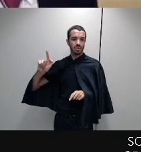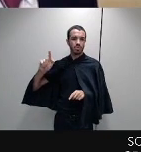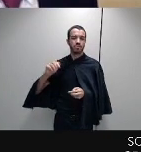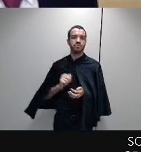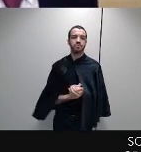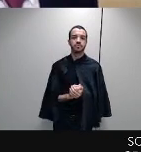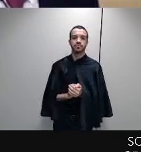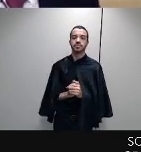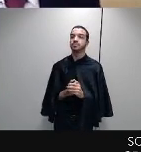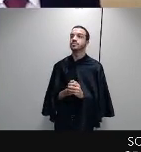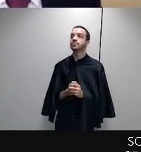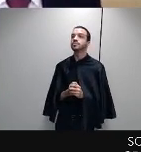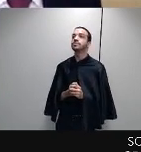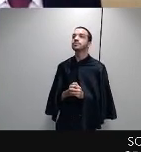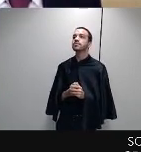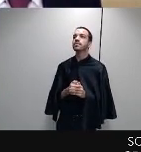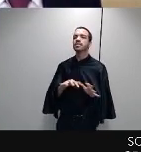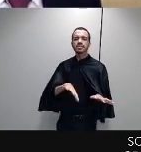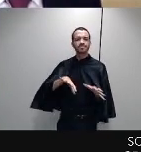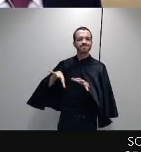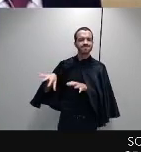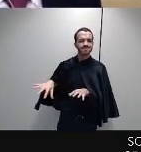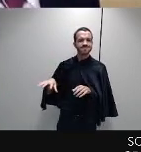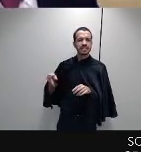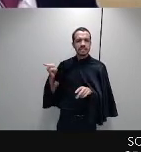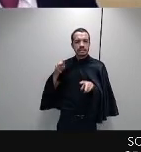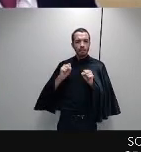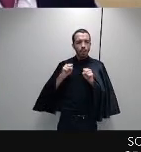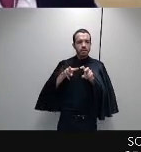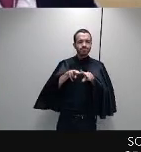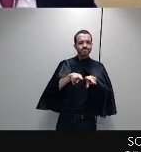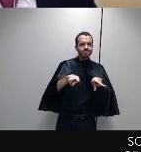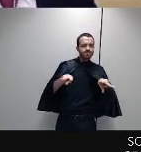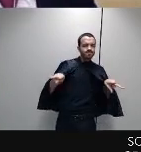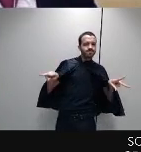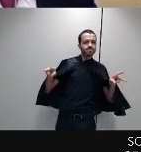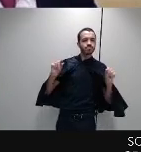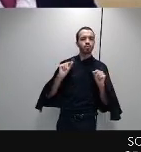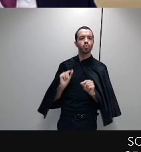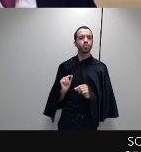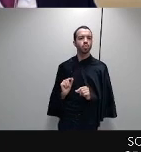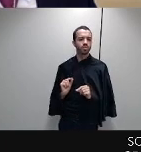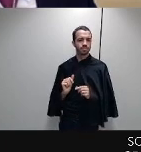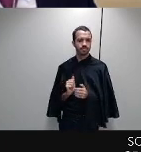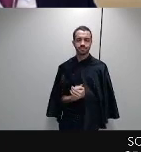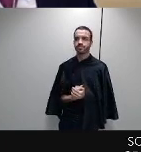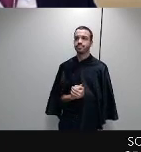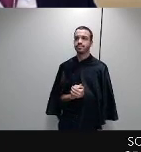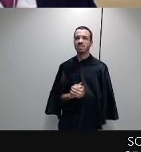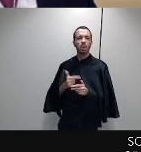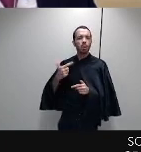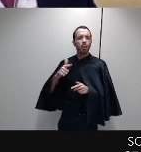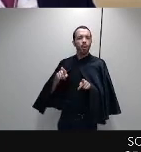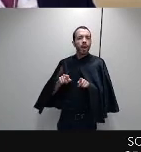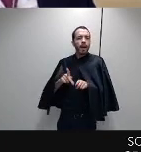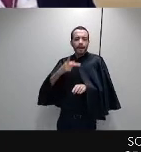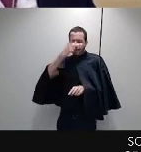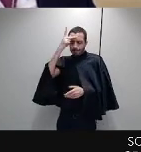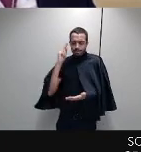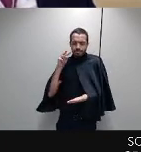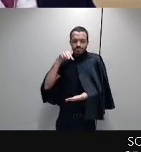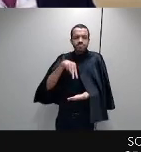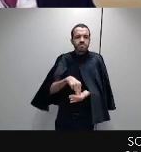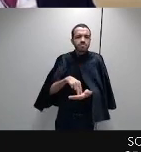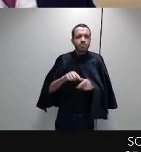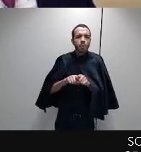diante desse Panorama vejo que não há um posicionamento desta turma sobre o ponto